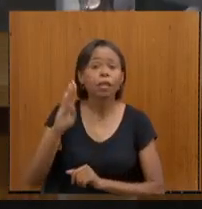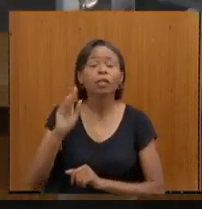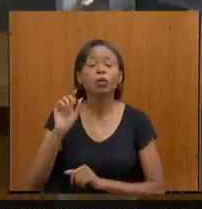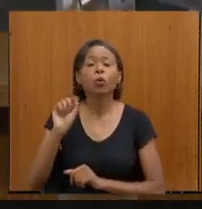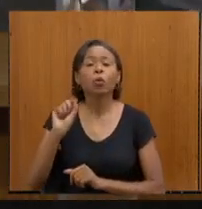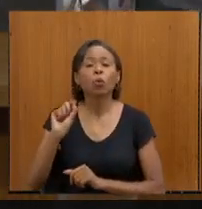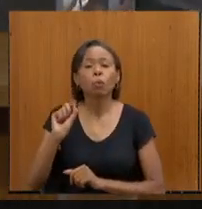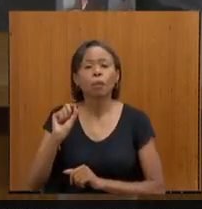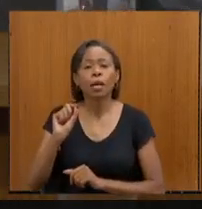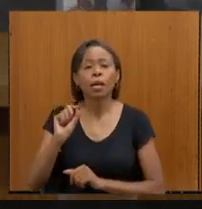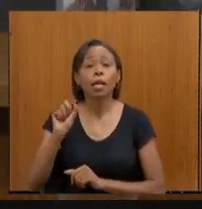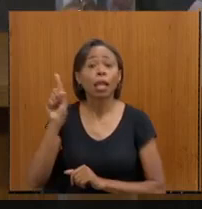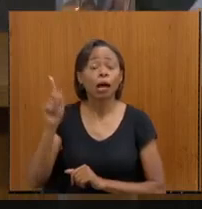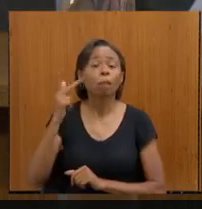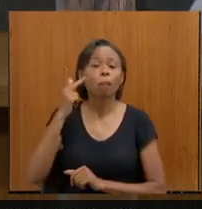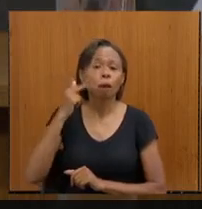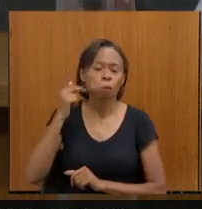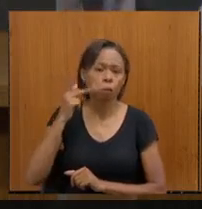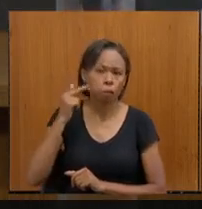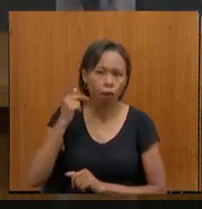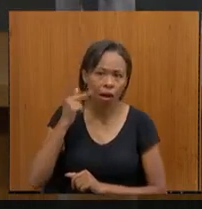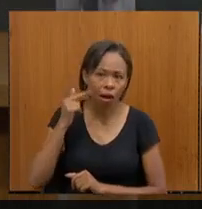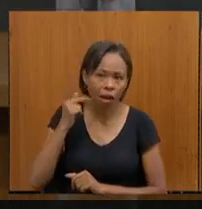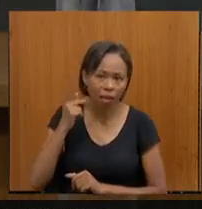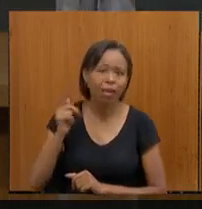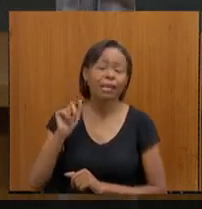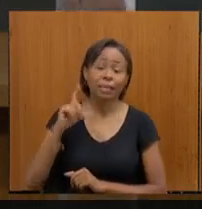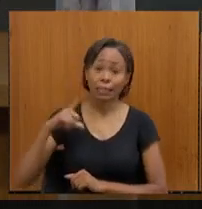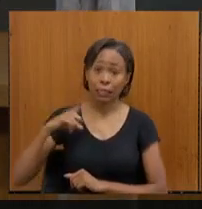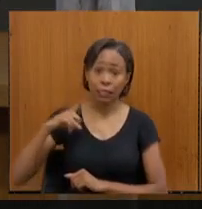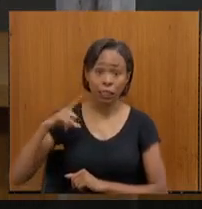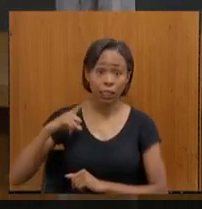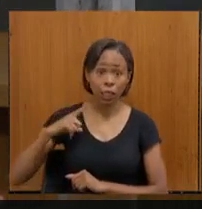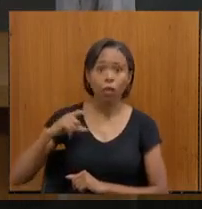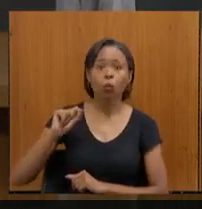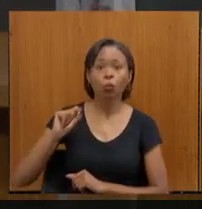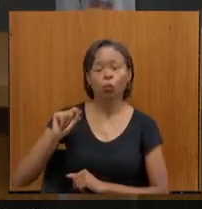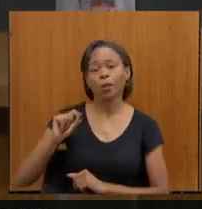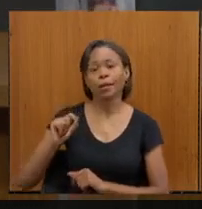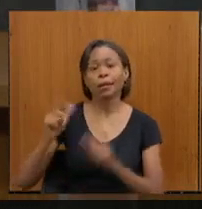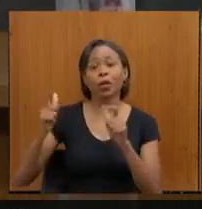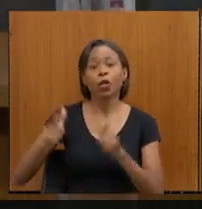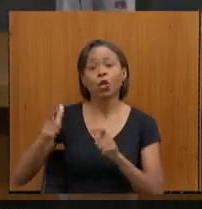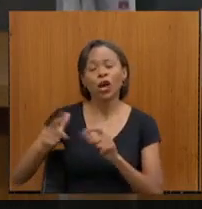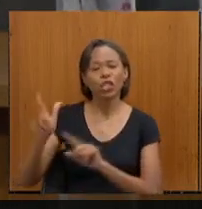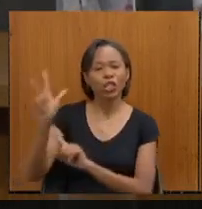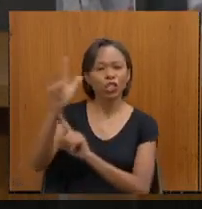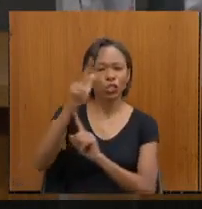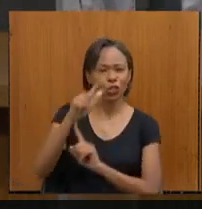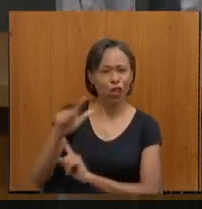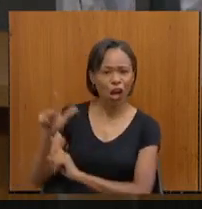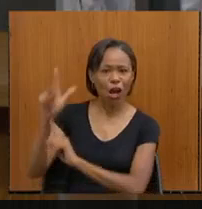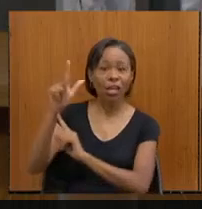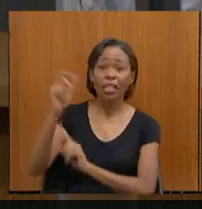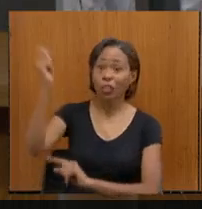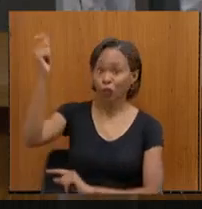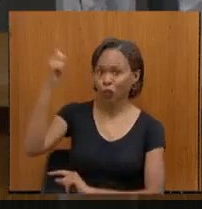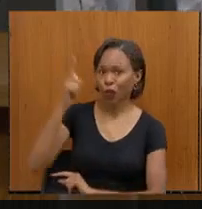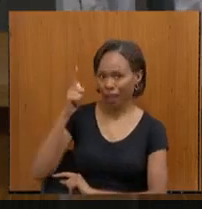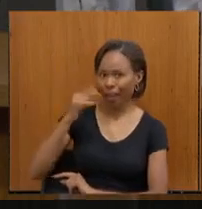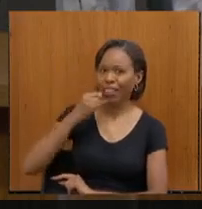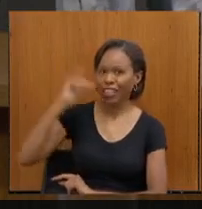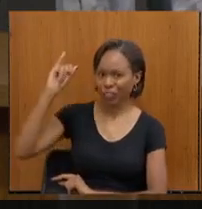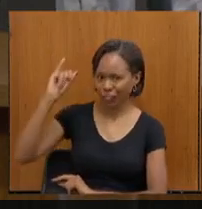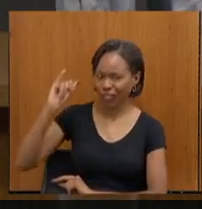destacando o Ceará porque tem Fontes enviamos eólica e solar excelentes